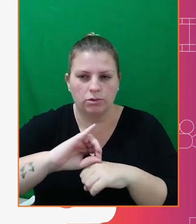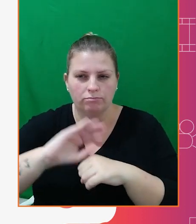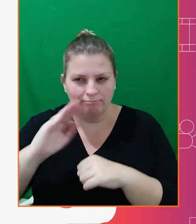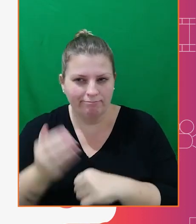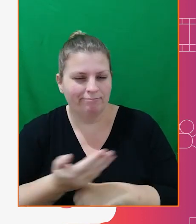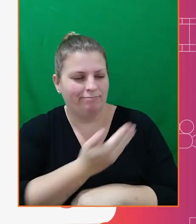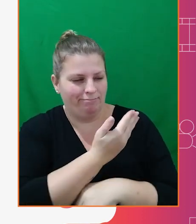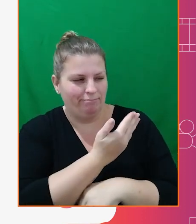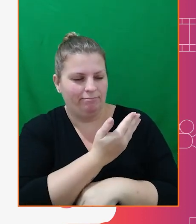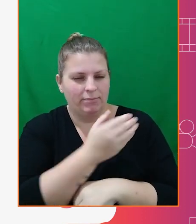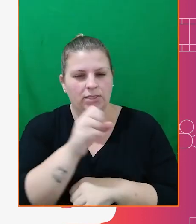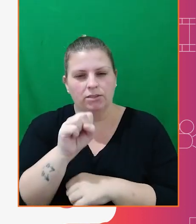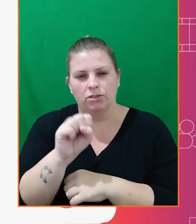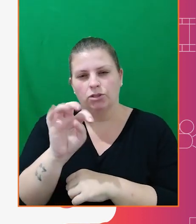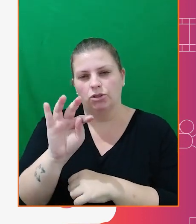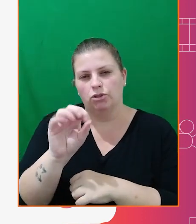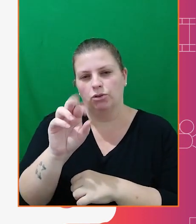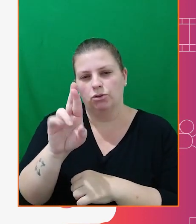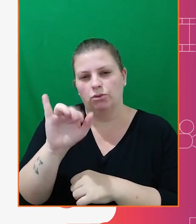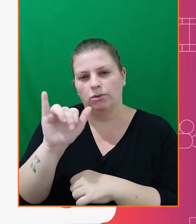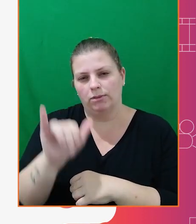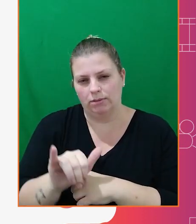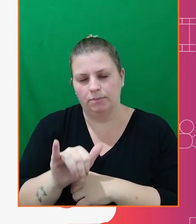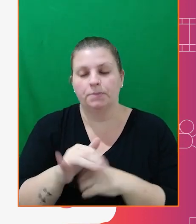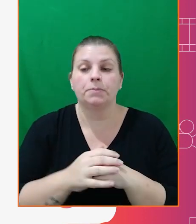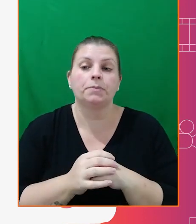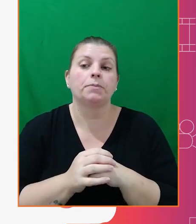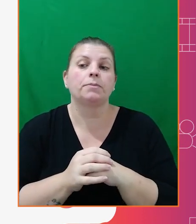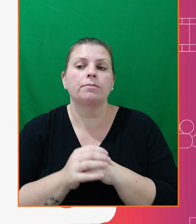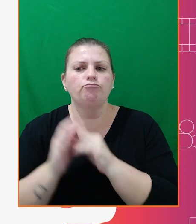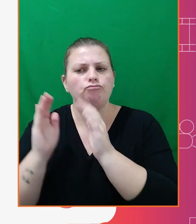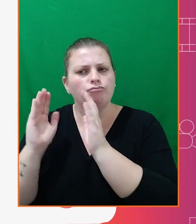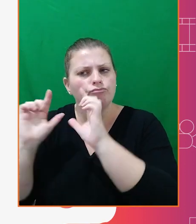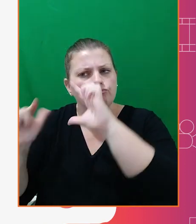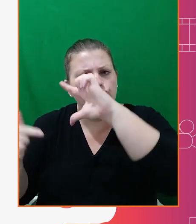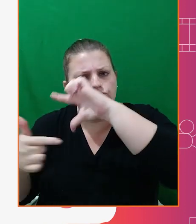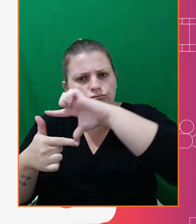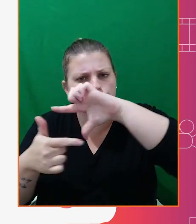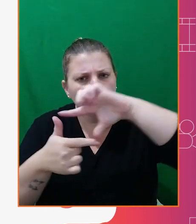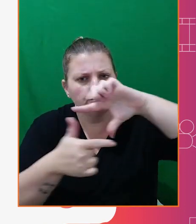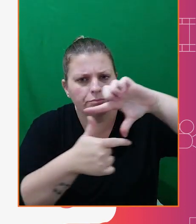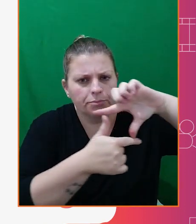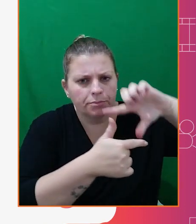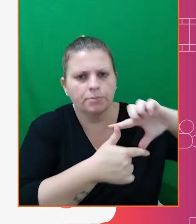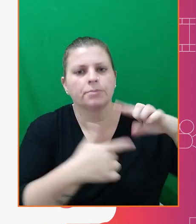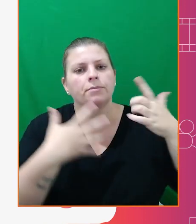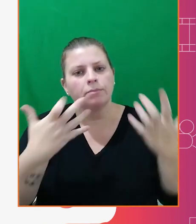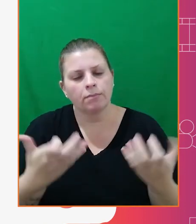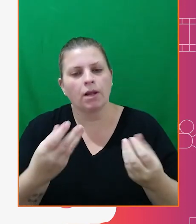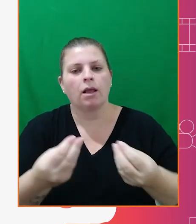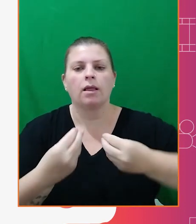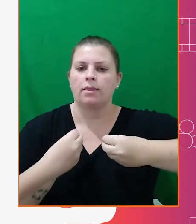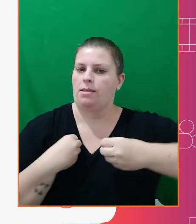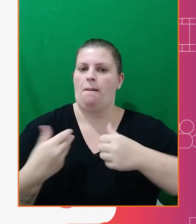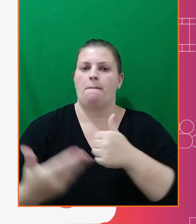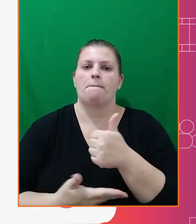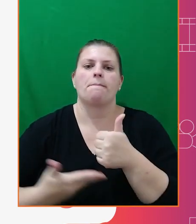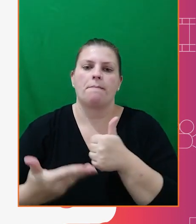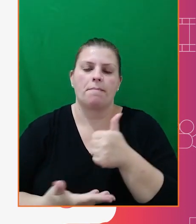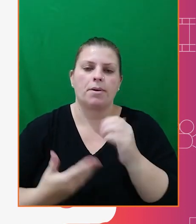forma. Ele já apresenta várias noções e fornece a base para a criação do filme, das